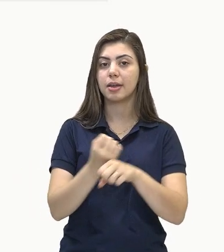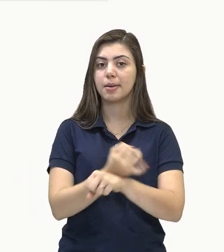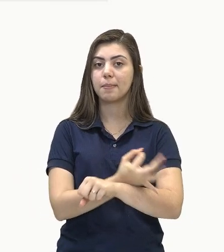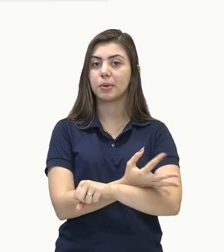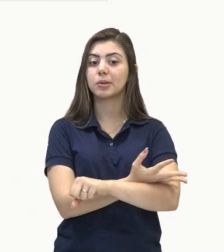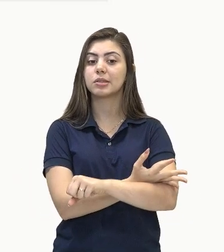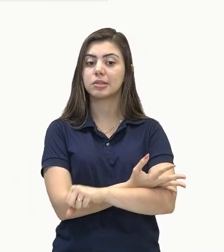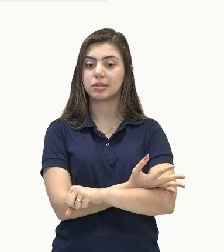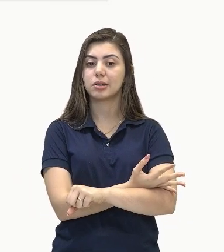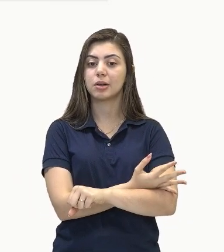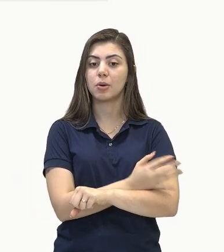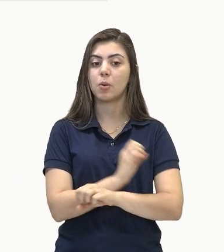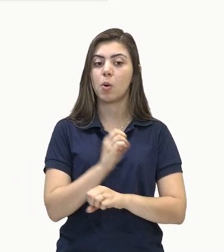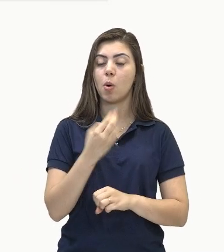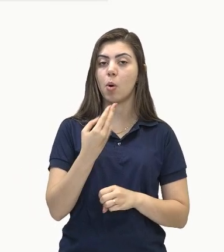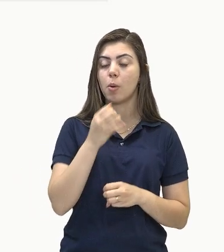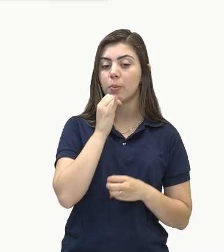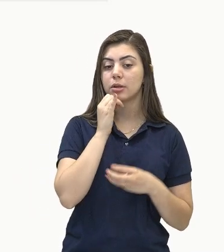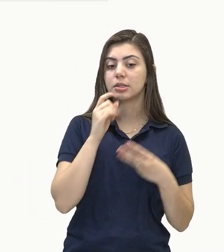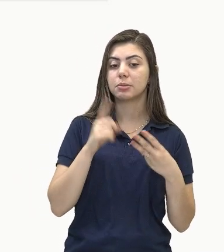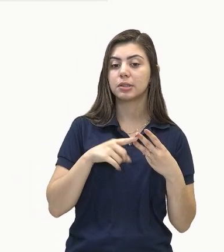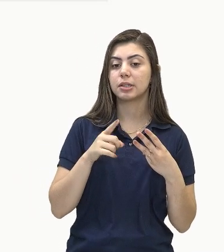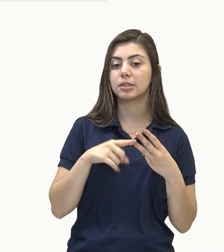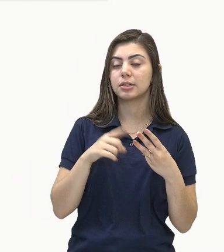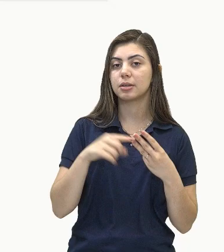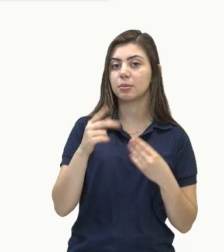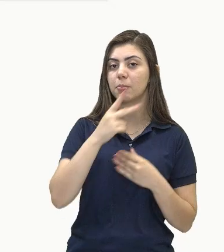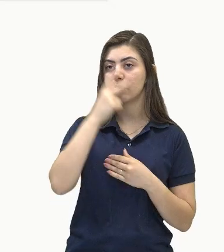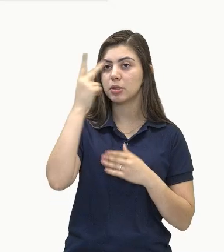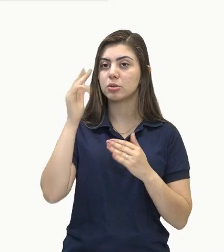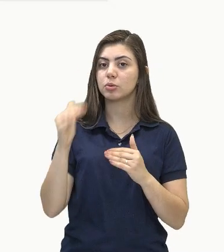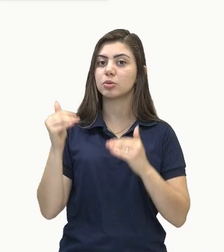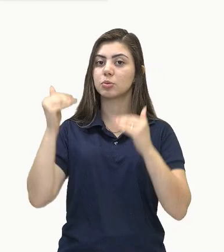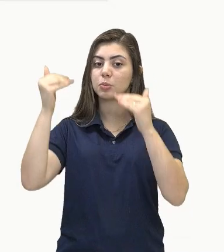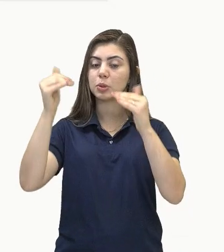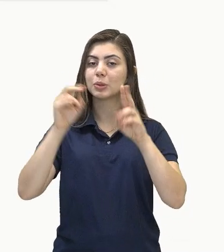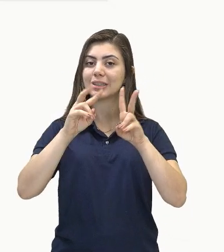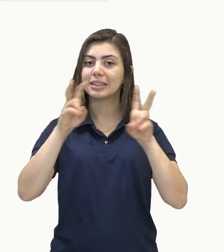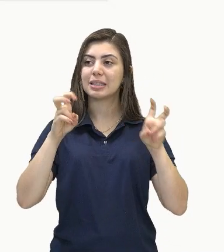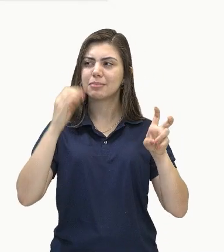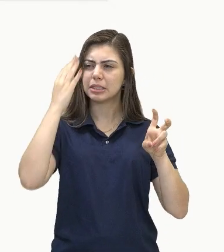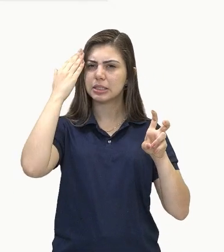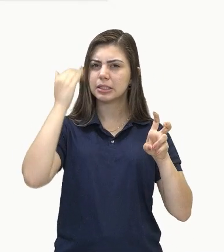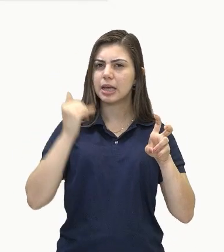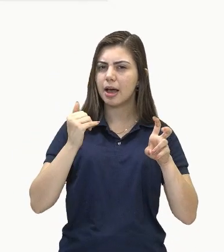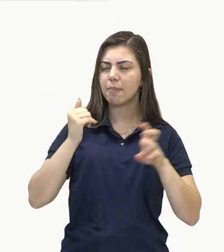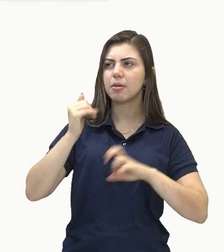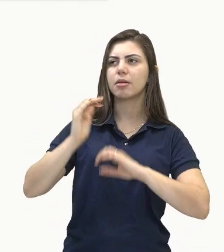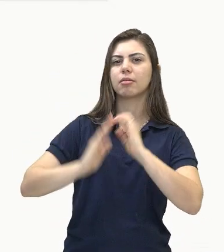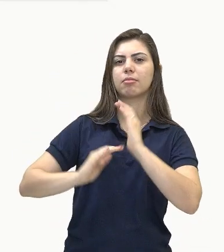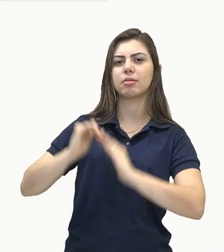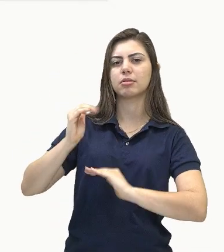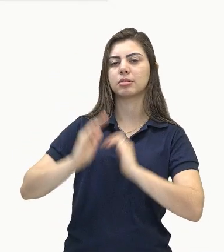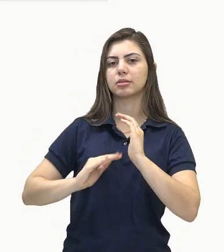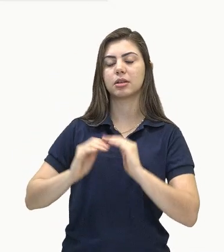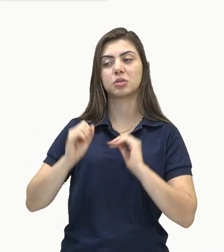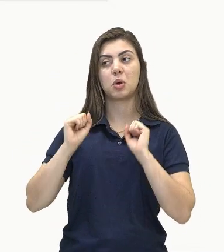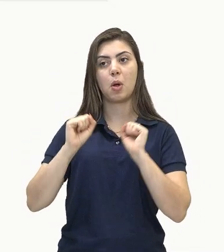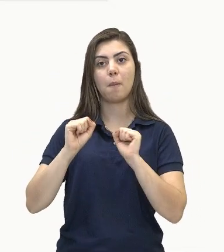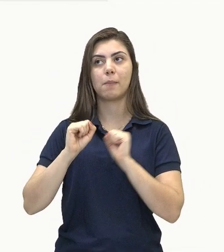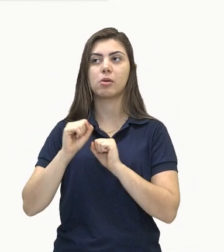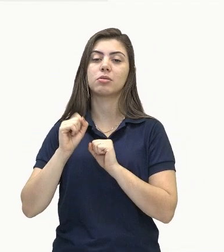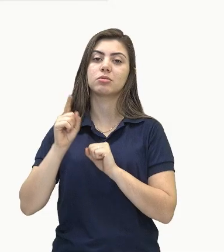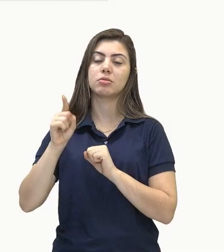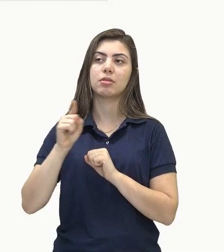ainda da autoridade. Ou seja, você pode se referir aos argumentos de